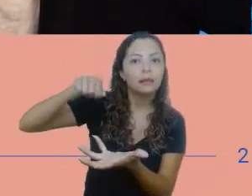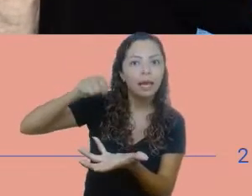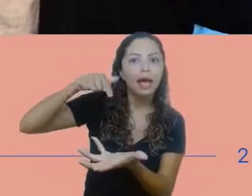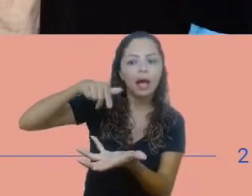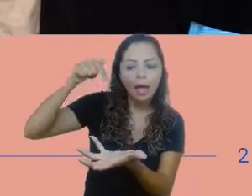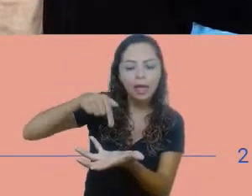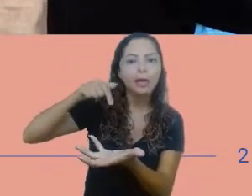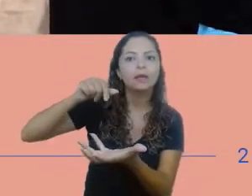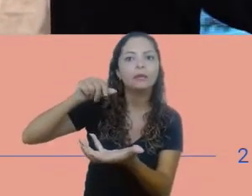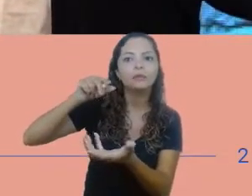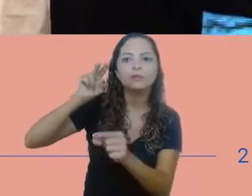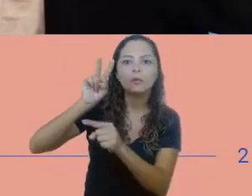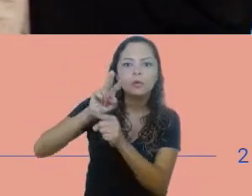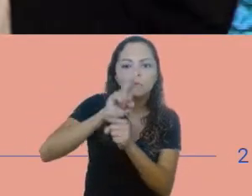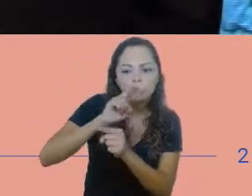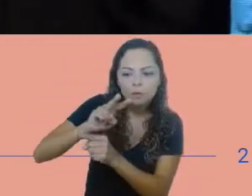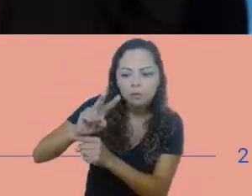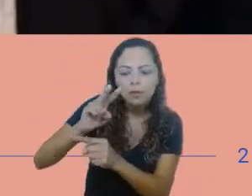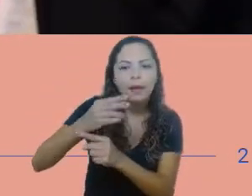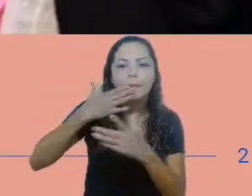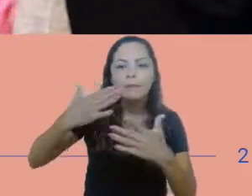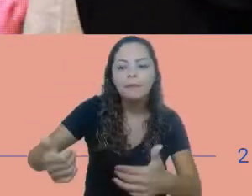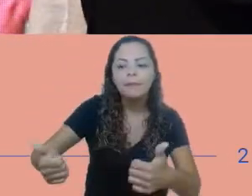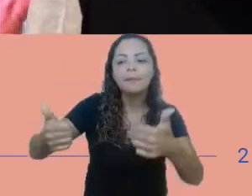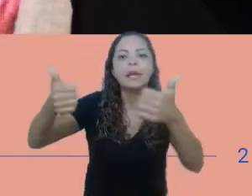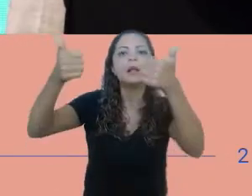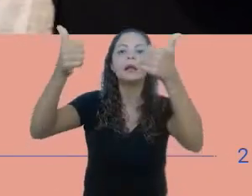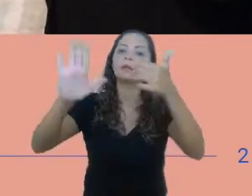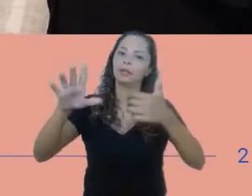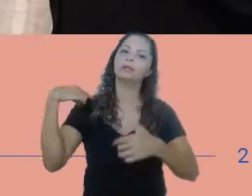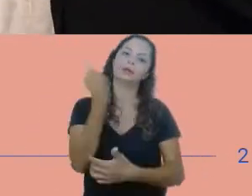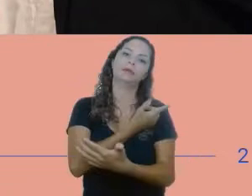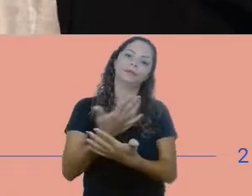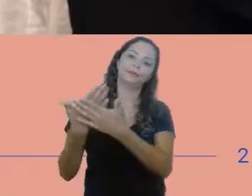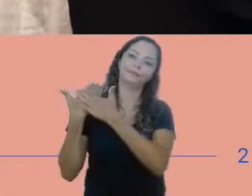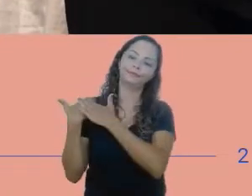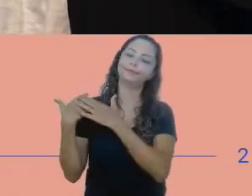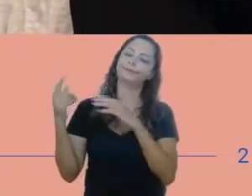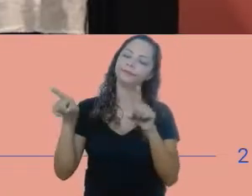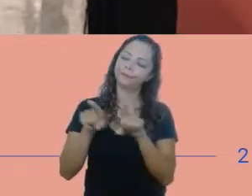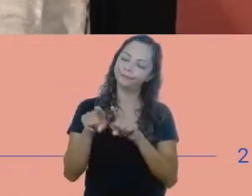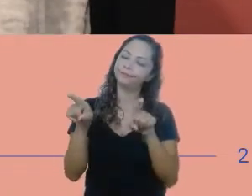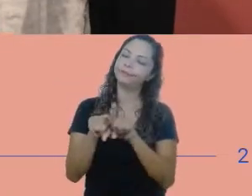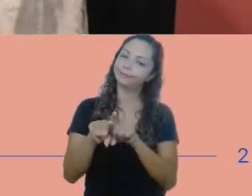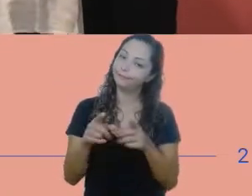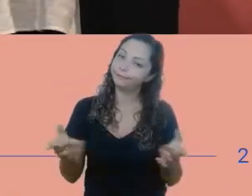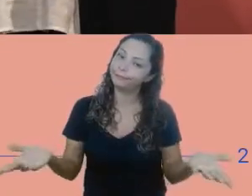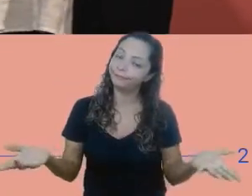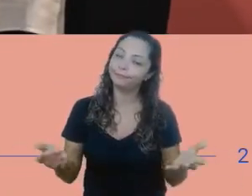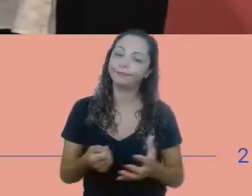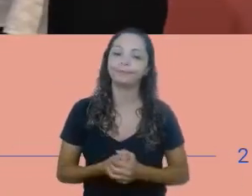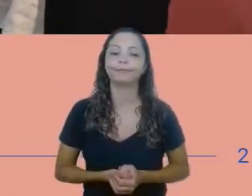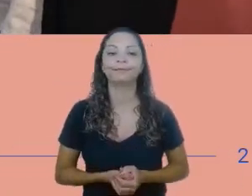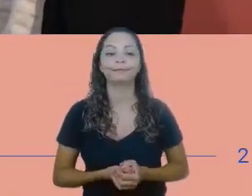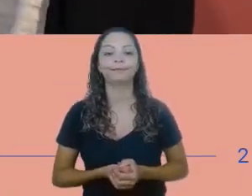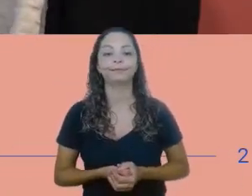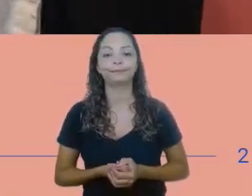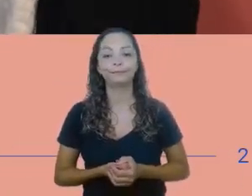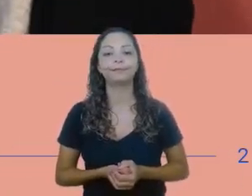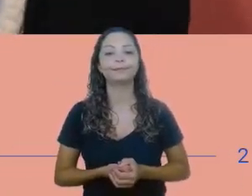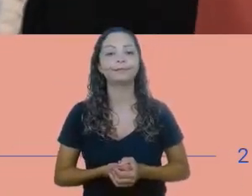mas a gente também tem que fazer a nossa parte então a gente fala que ser eficiente